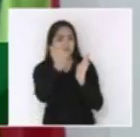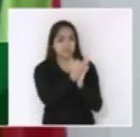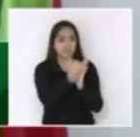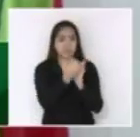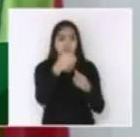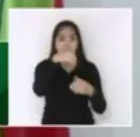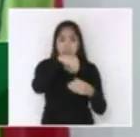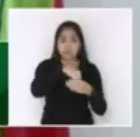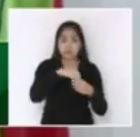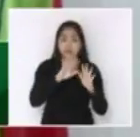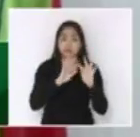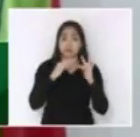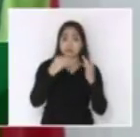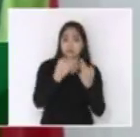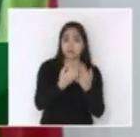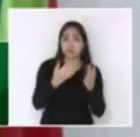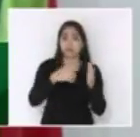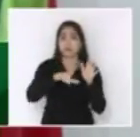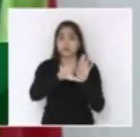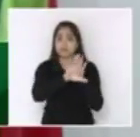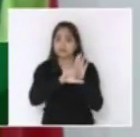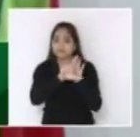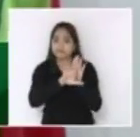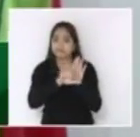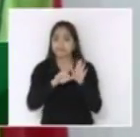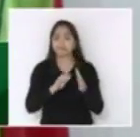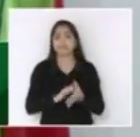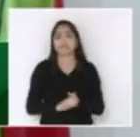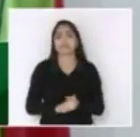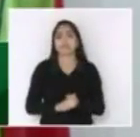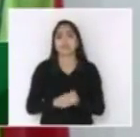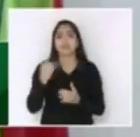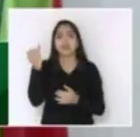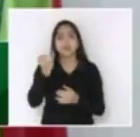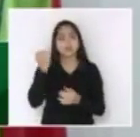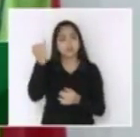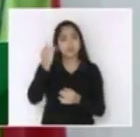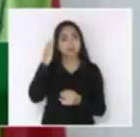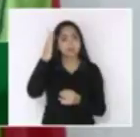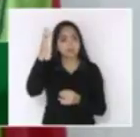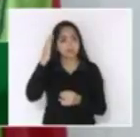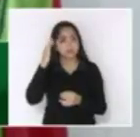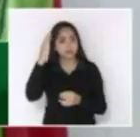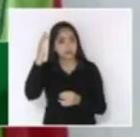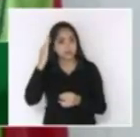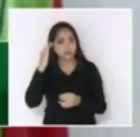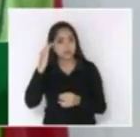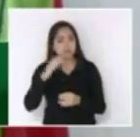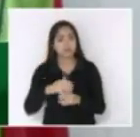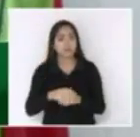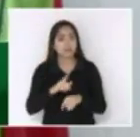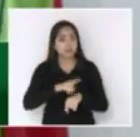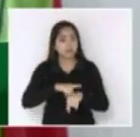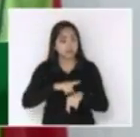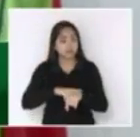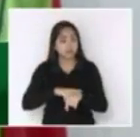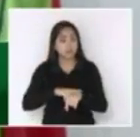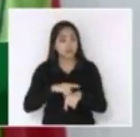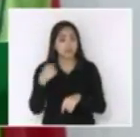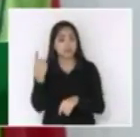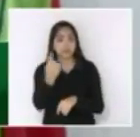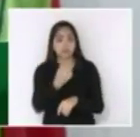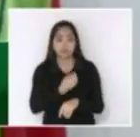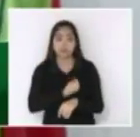de nossas casas de leis. Então é importante, portanto, que reflitamos sobre esse momento que nós estamos vivendo,